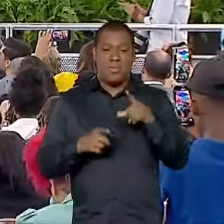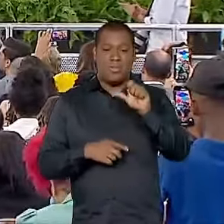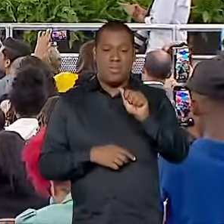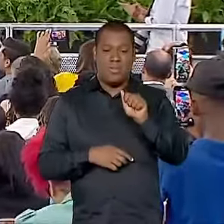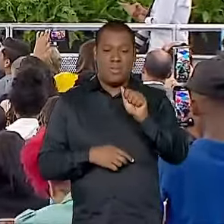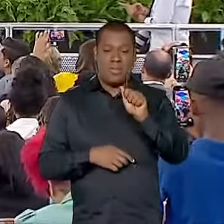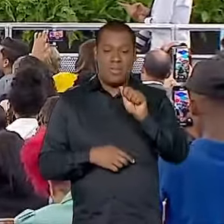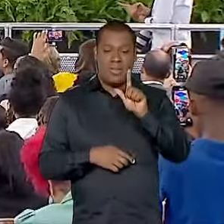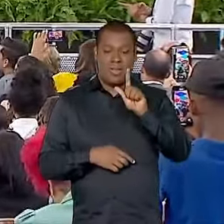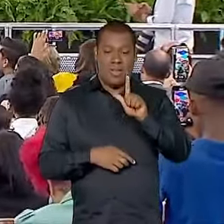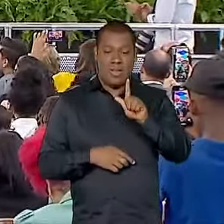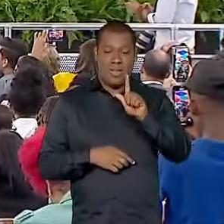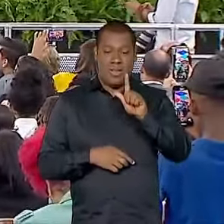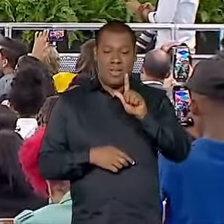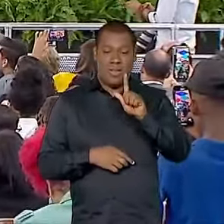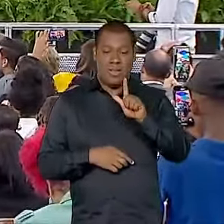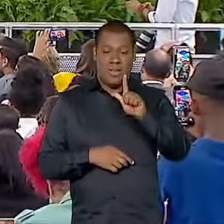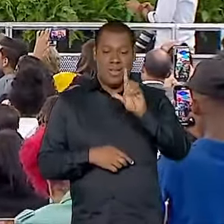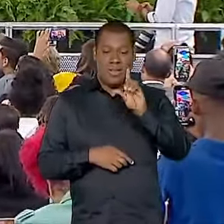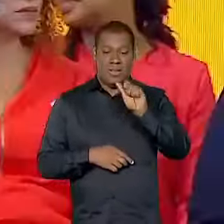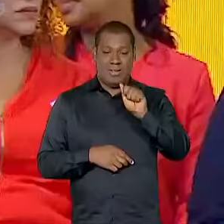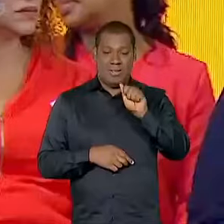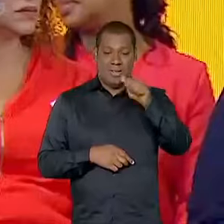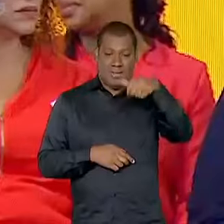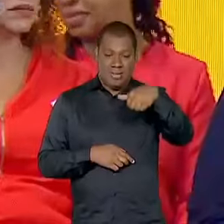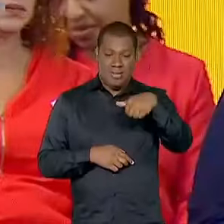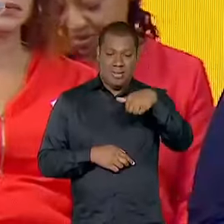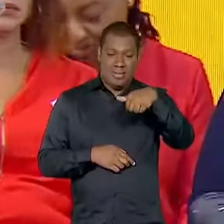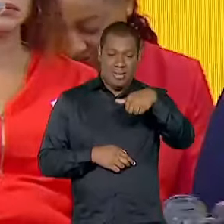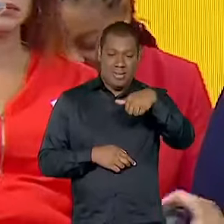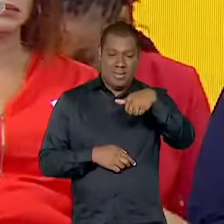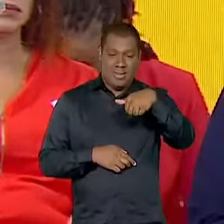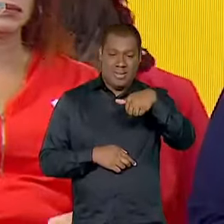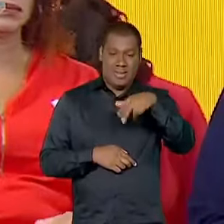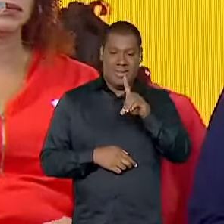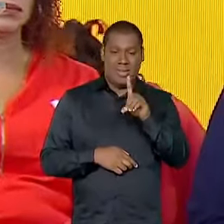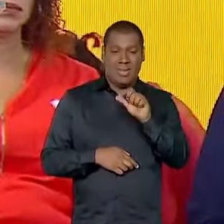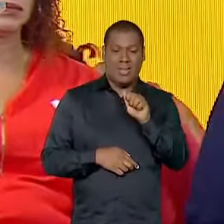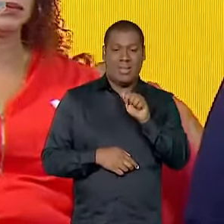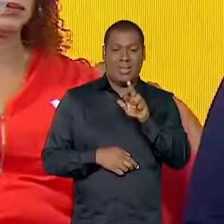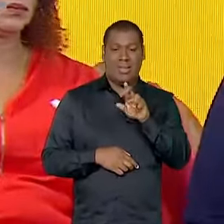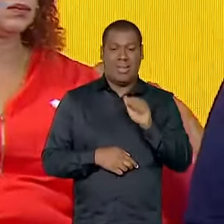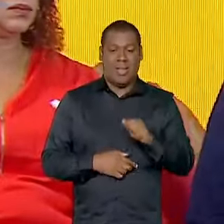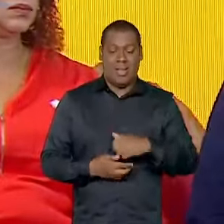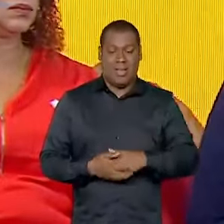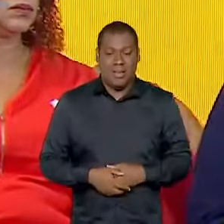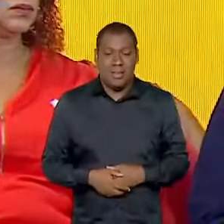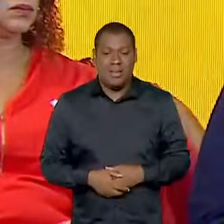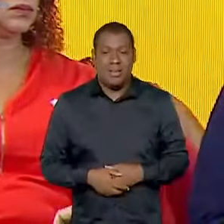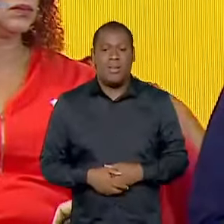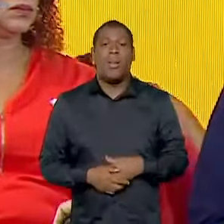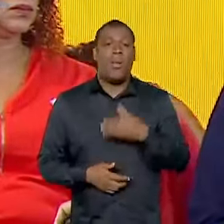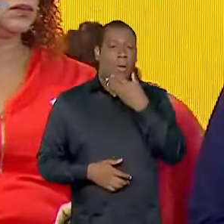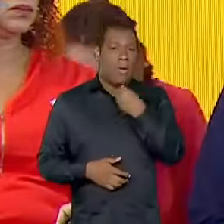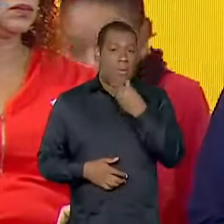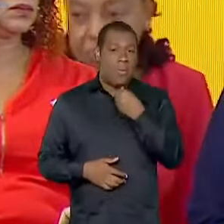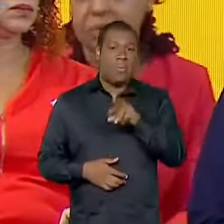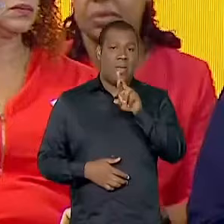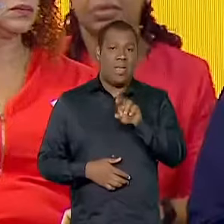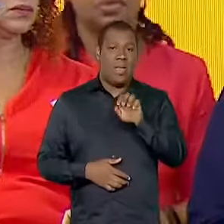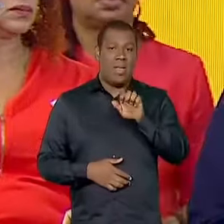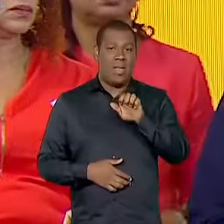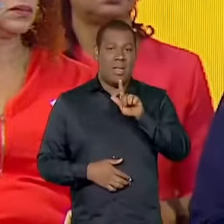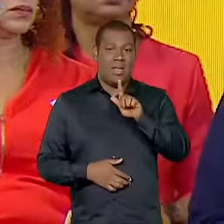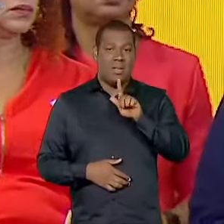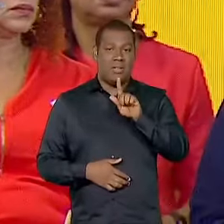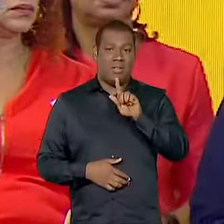Donadvini, do PT de Minas Gerais, o pastor Henrique Vieira, do PSOL do Rio de Janeiro, Reginaldo Vera, do PV